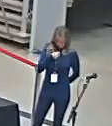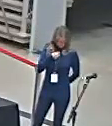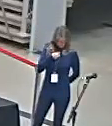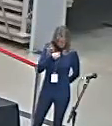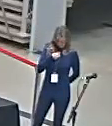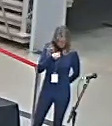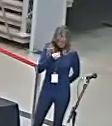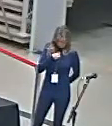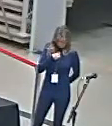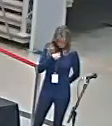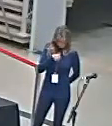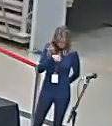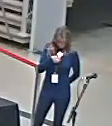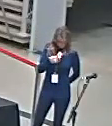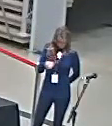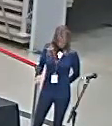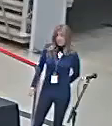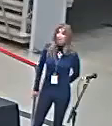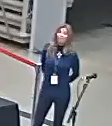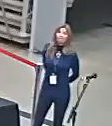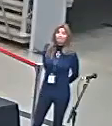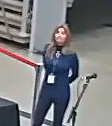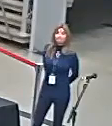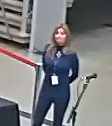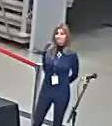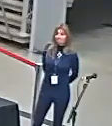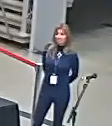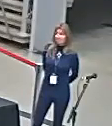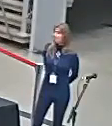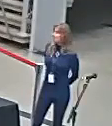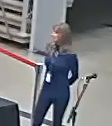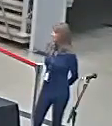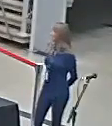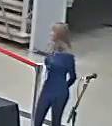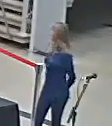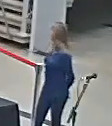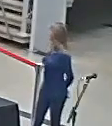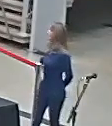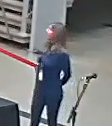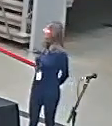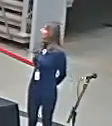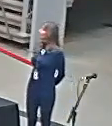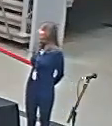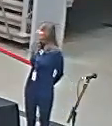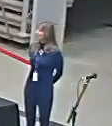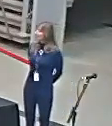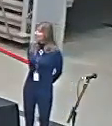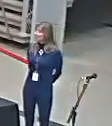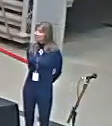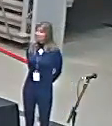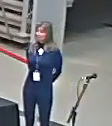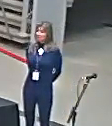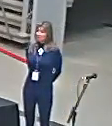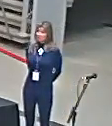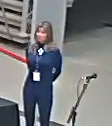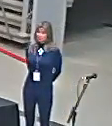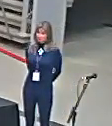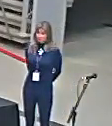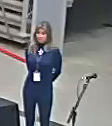motoristas rodoviários entrarem na luta conosco sobre a